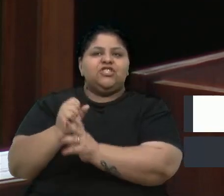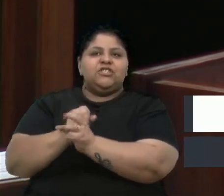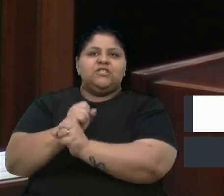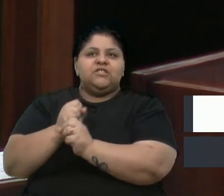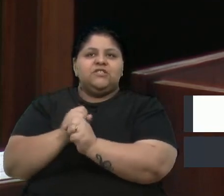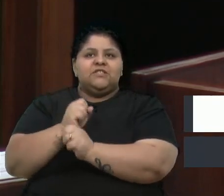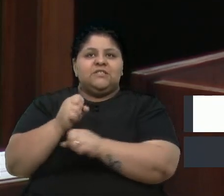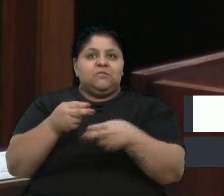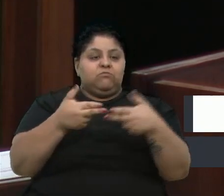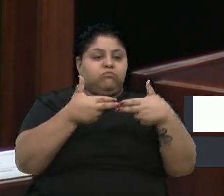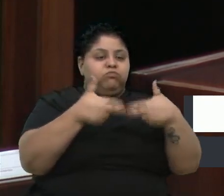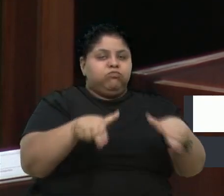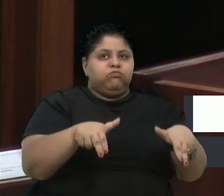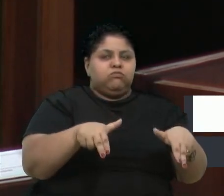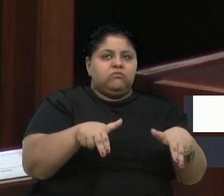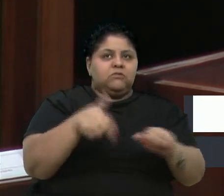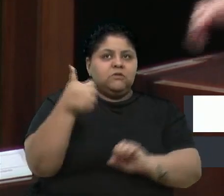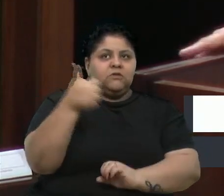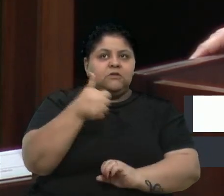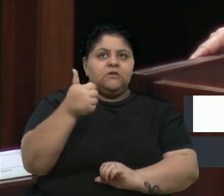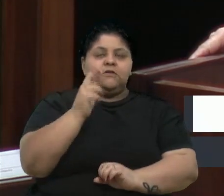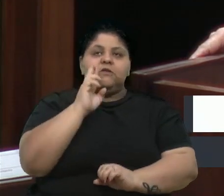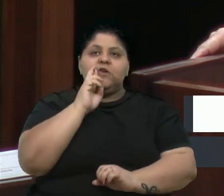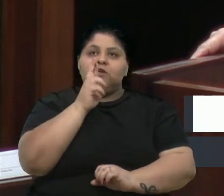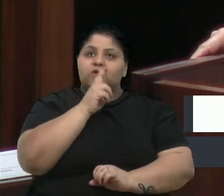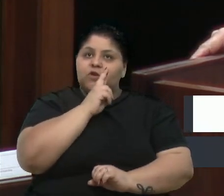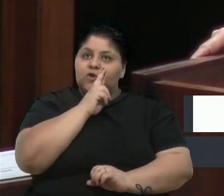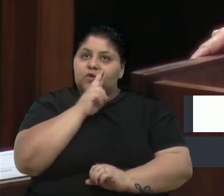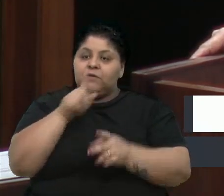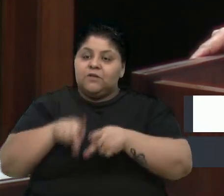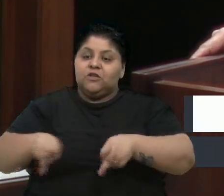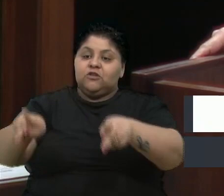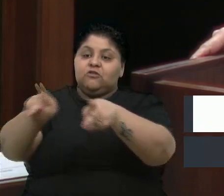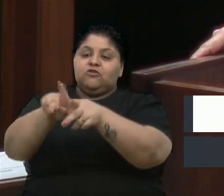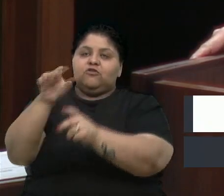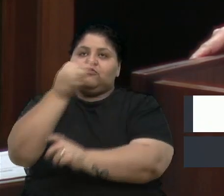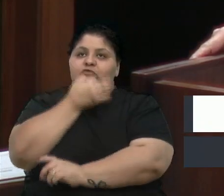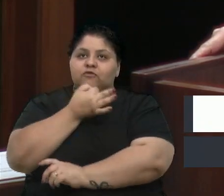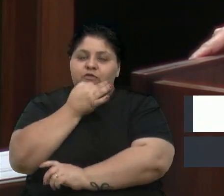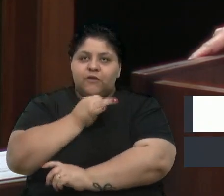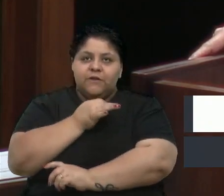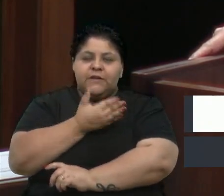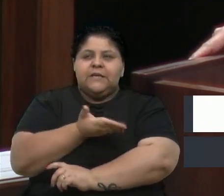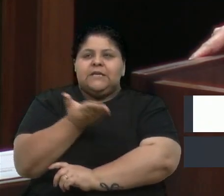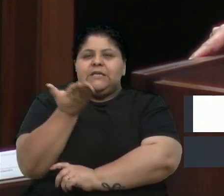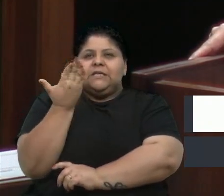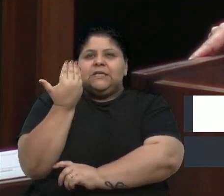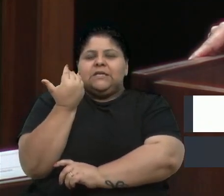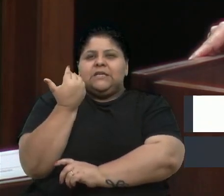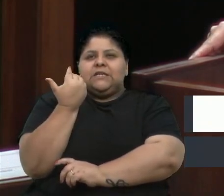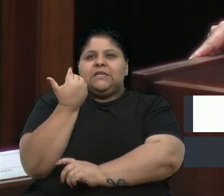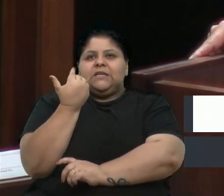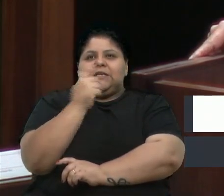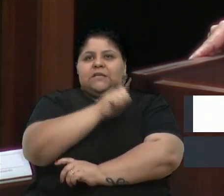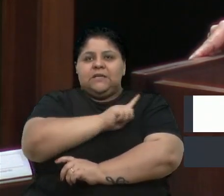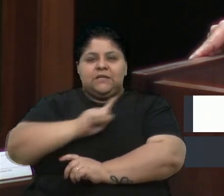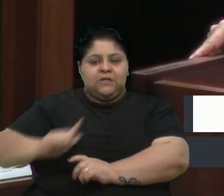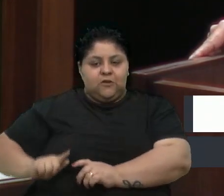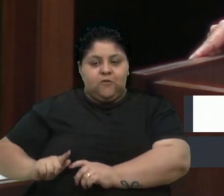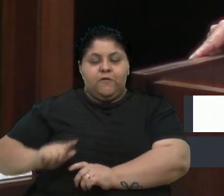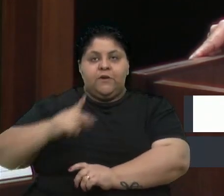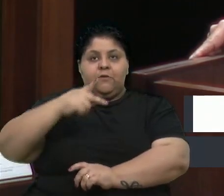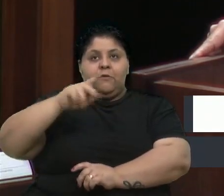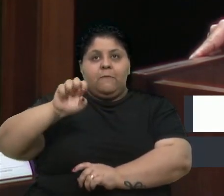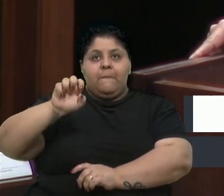da inauguração do primeiro restaurante popular em Caxias, que foi lá na época do governo Pepe